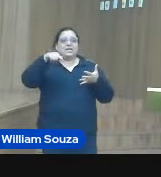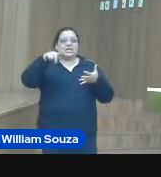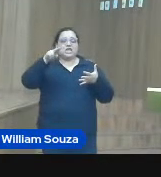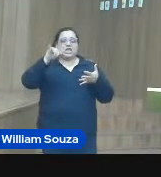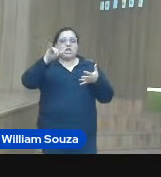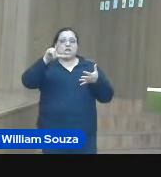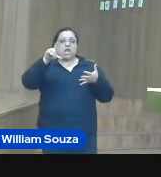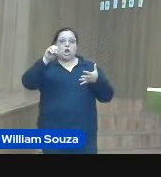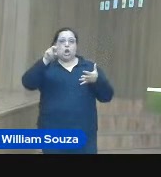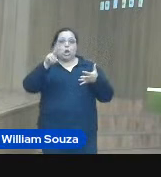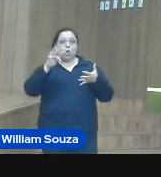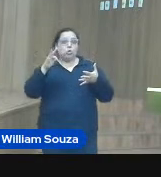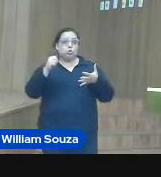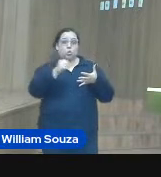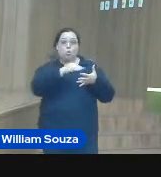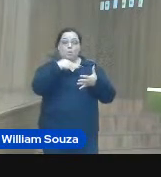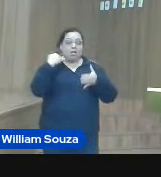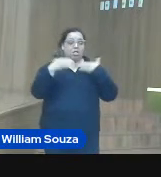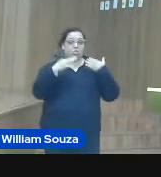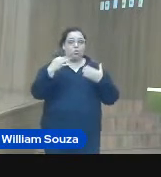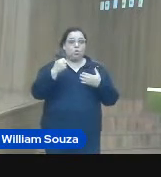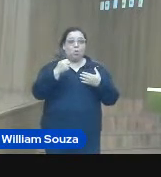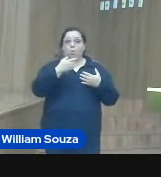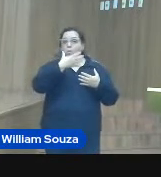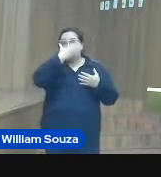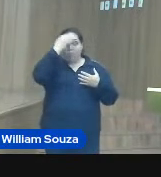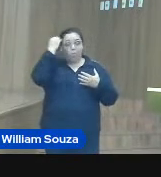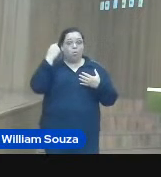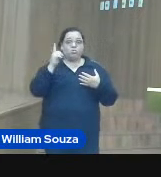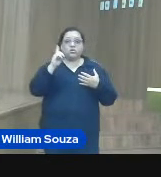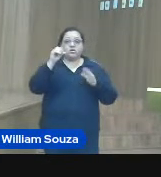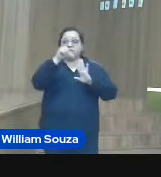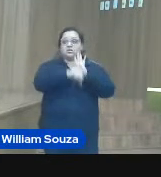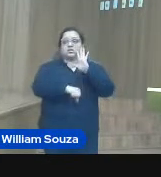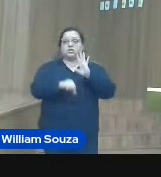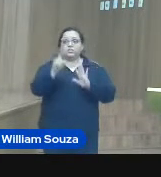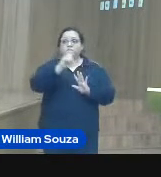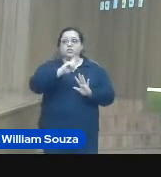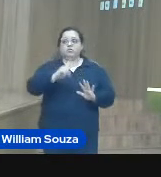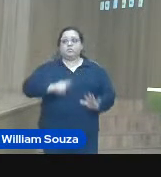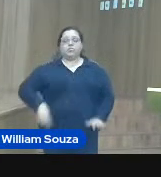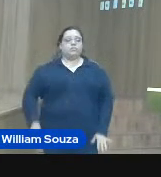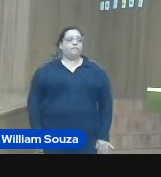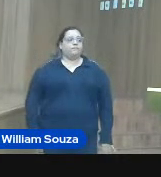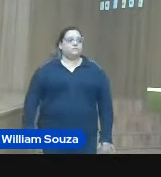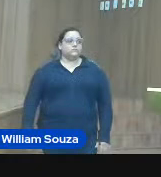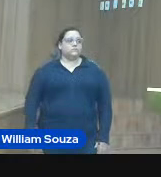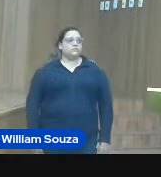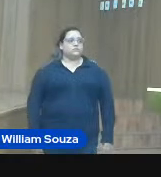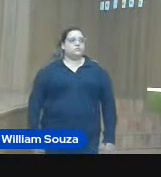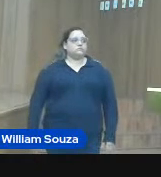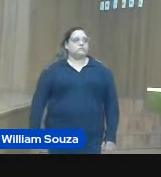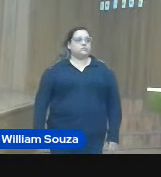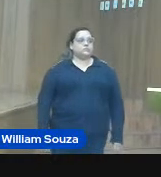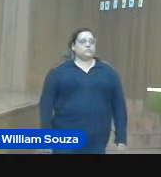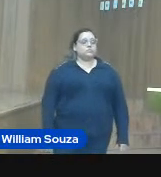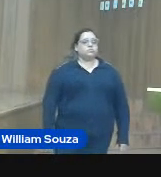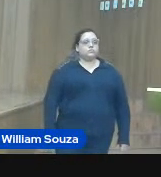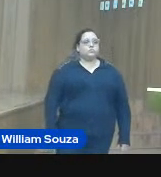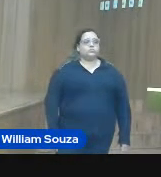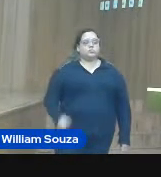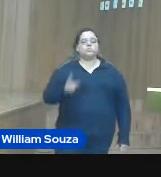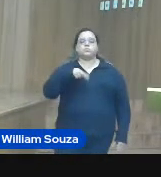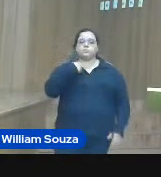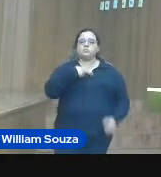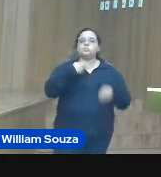Isso não pode ser esquecido. Esses crimes não podem ser esquecidos. Então, a gente precisa falar sobre esses